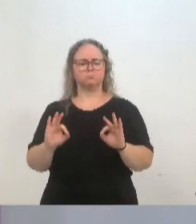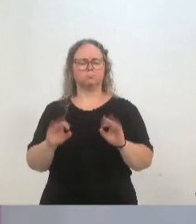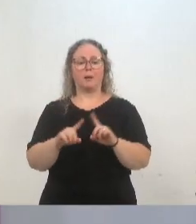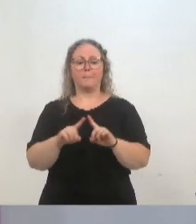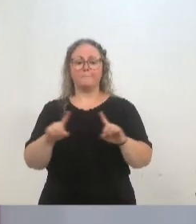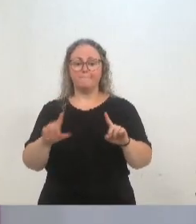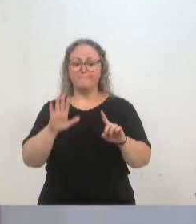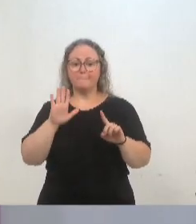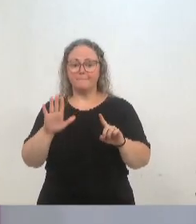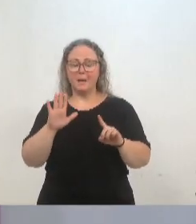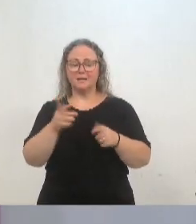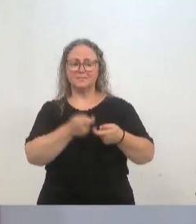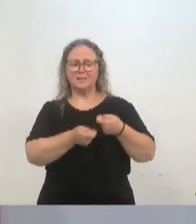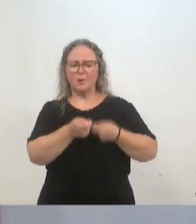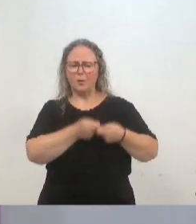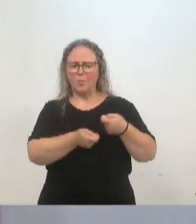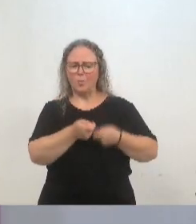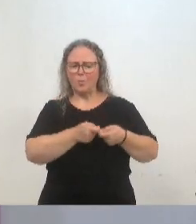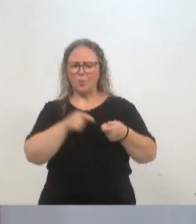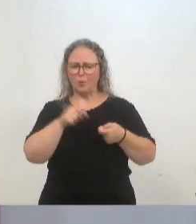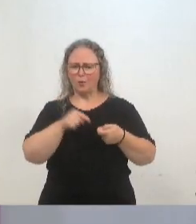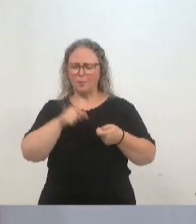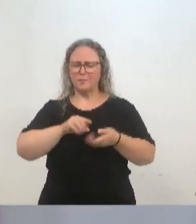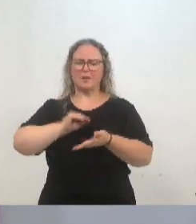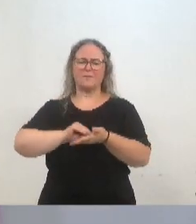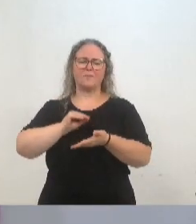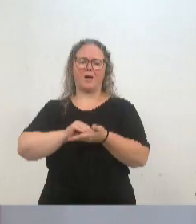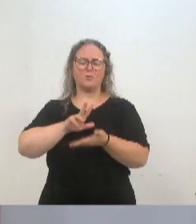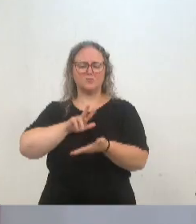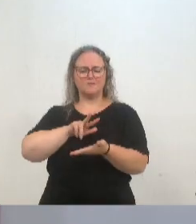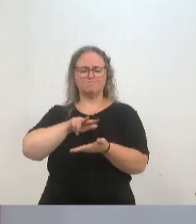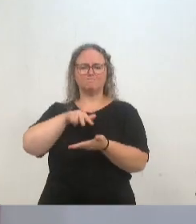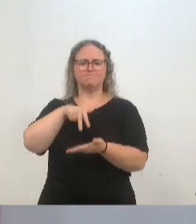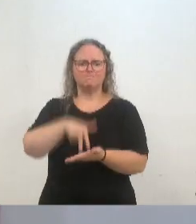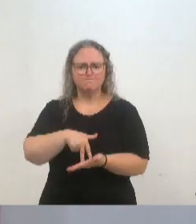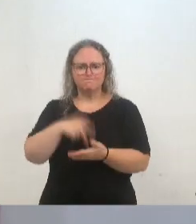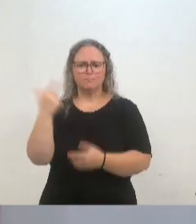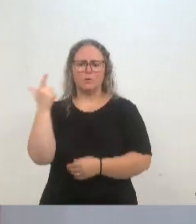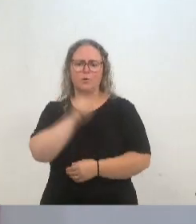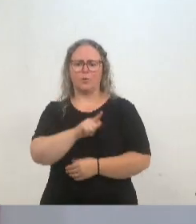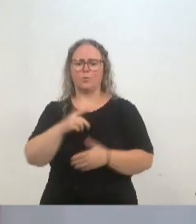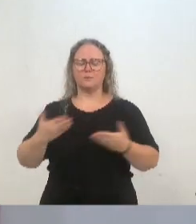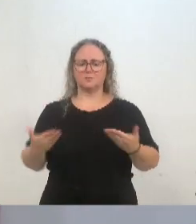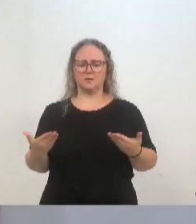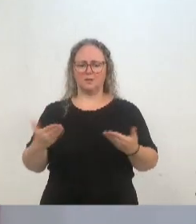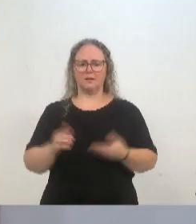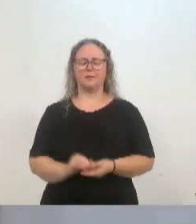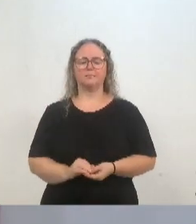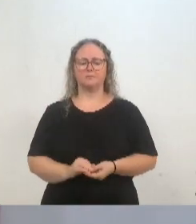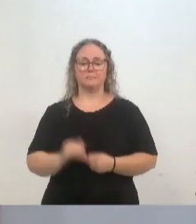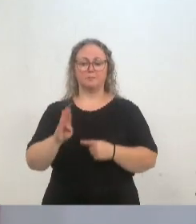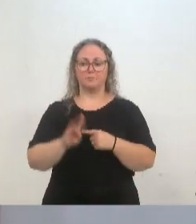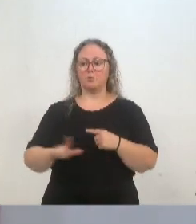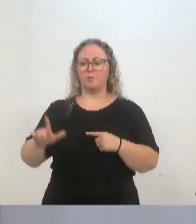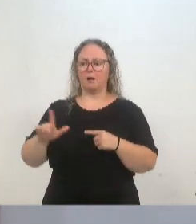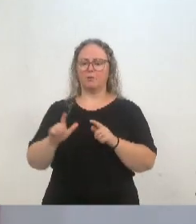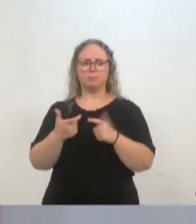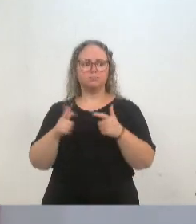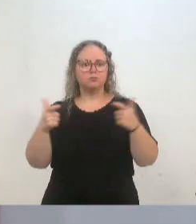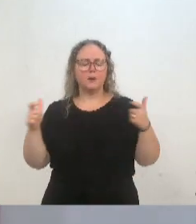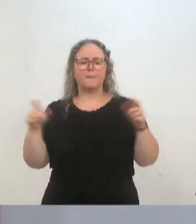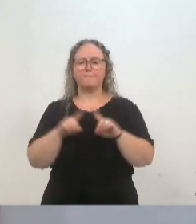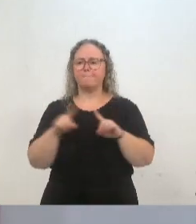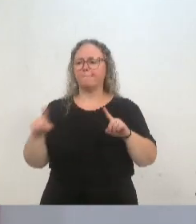do ponto de vista econômico, a gente deixou de ser protagonista há muito tempo. A gente se orgulha da pujança econômica de Blumenau, mas tem perdido